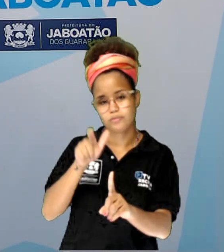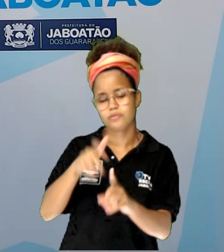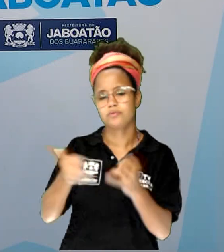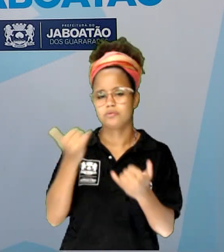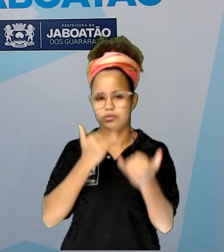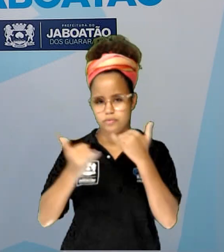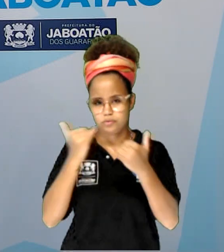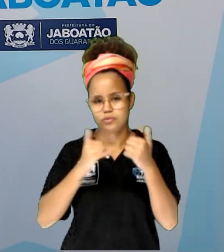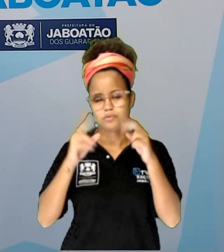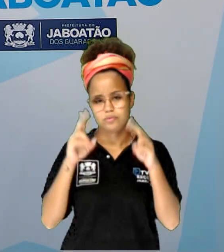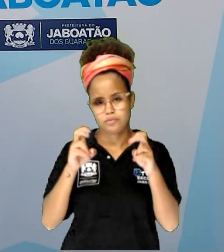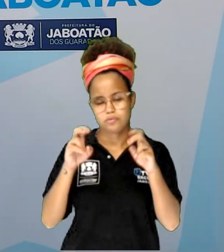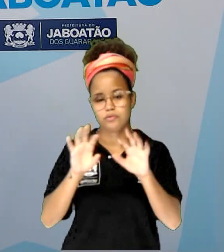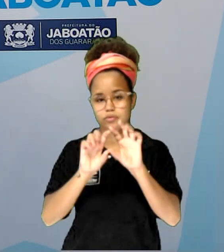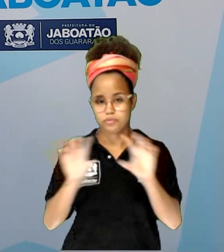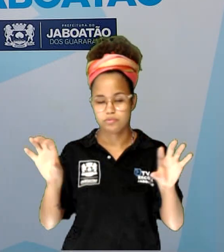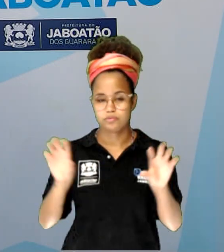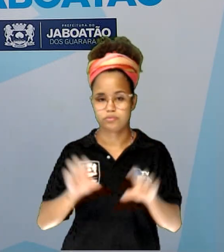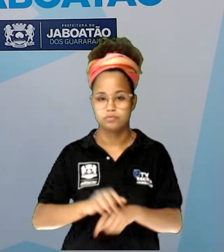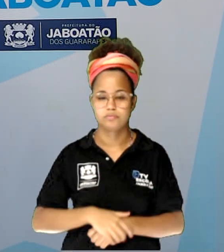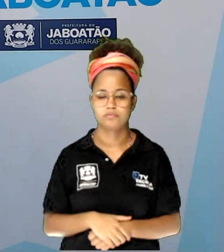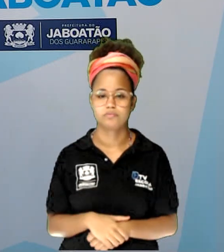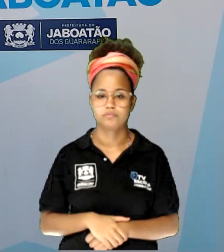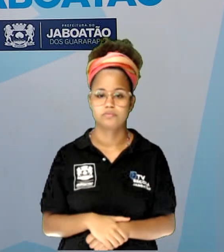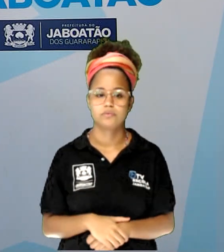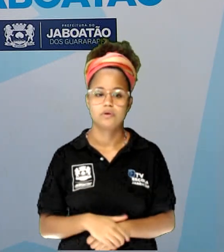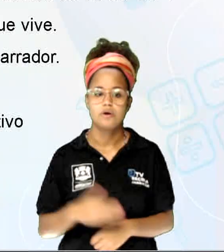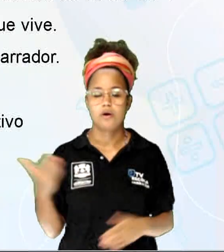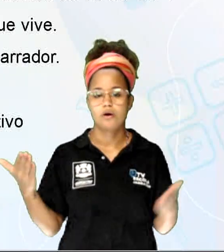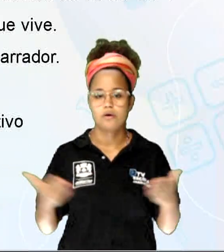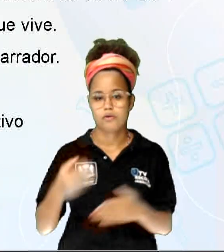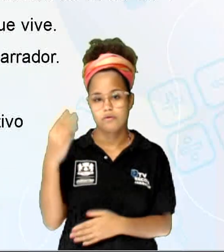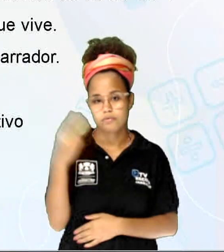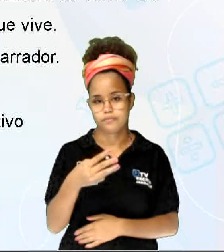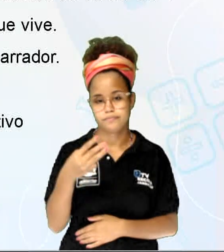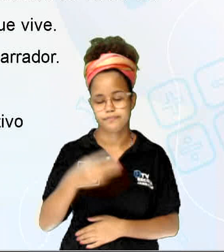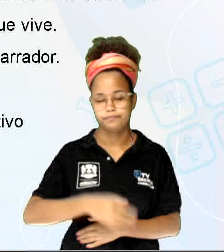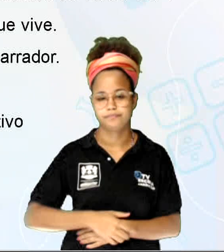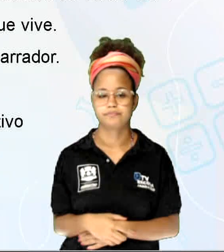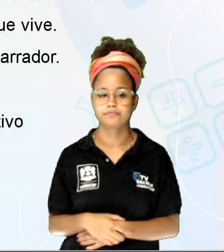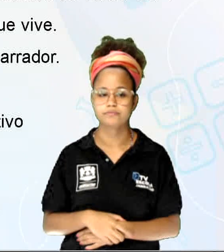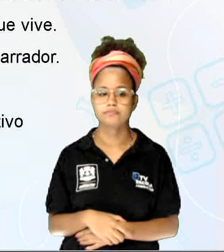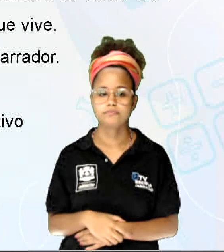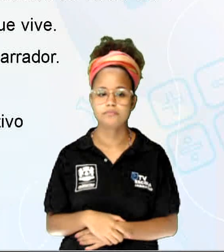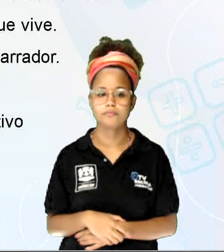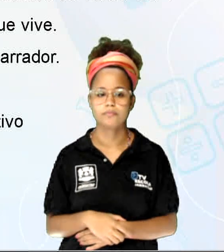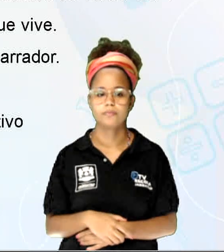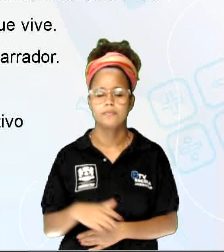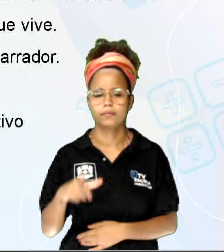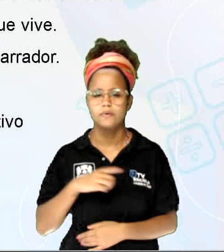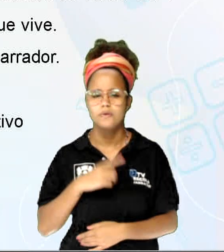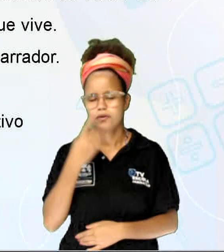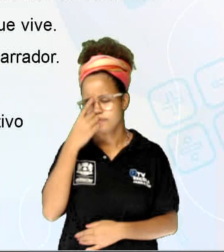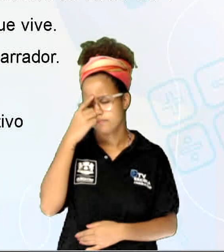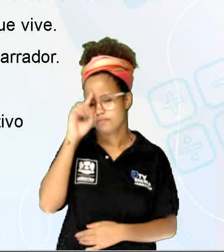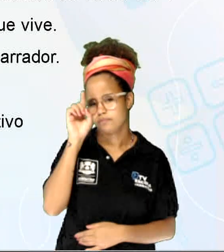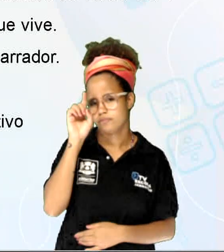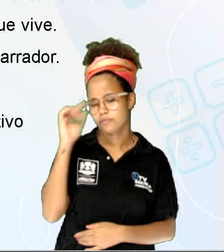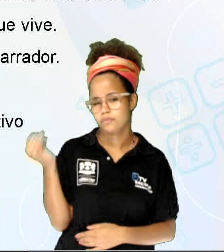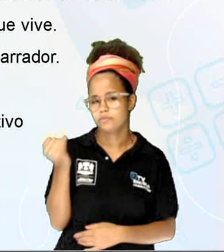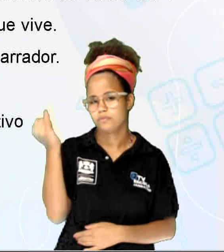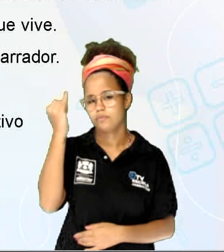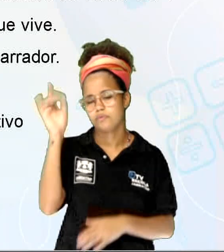informações dadas sobre ela no enunciado, né? Vamos ver o item 3 aí na tua tela, olha só. Revela a ideia-chave do